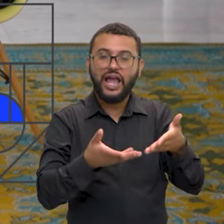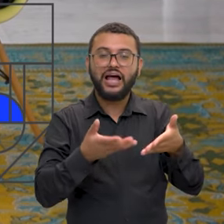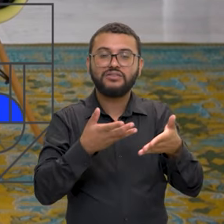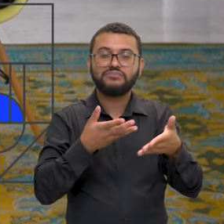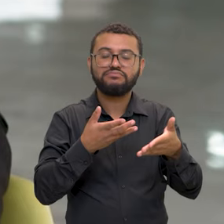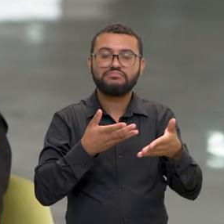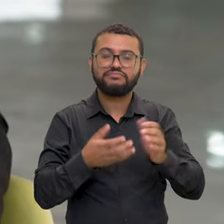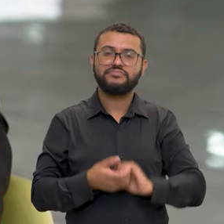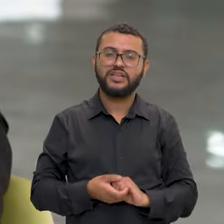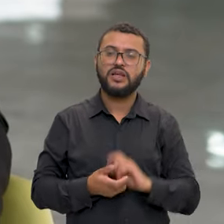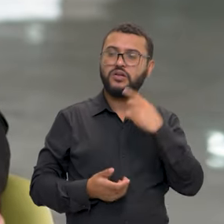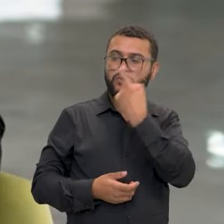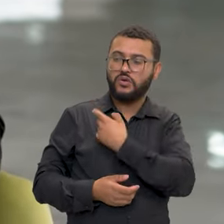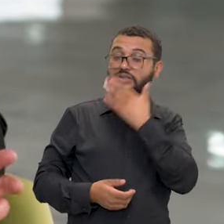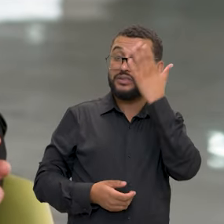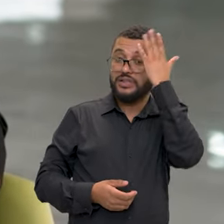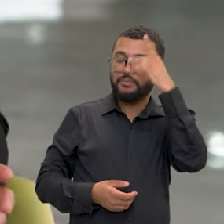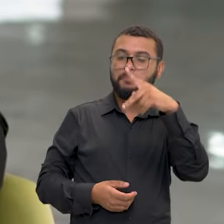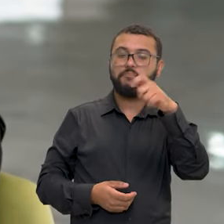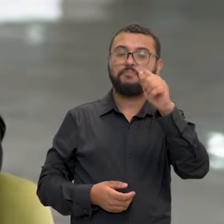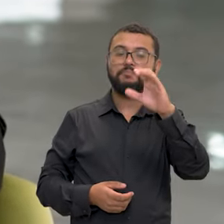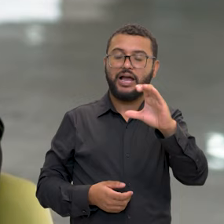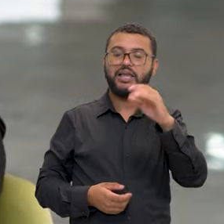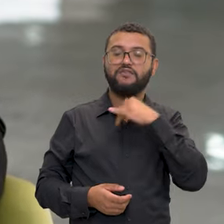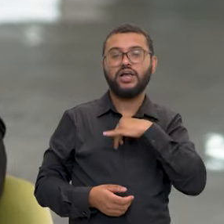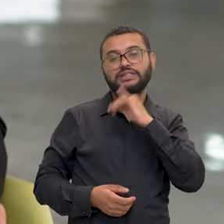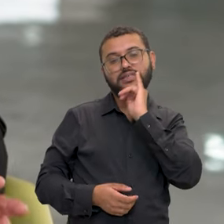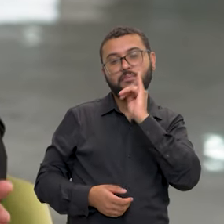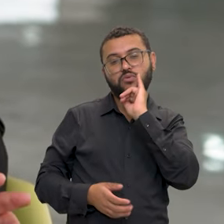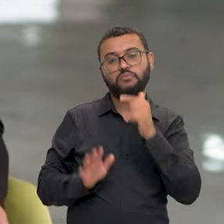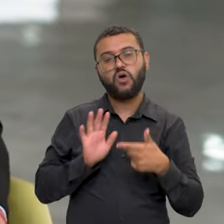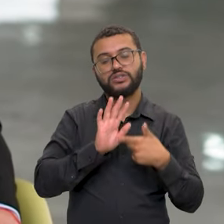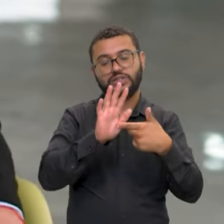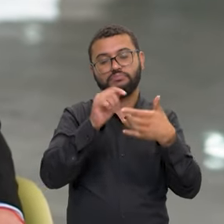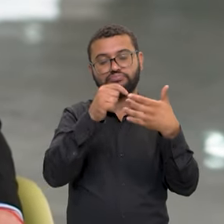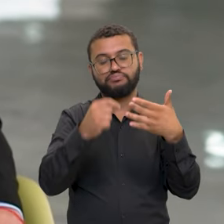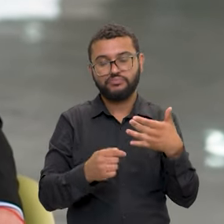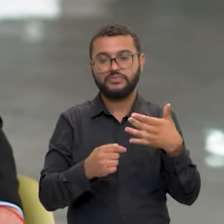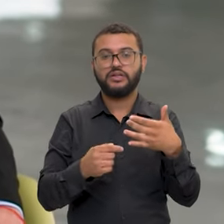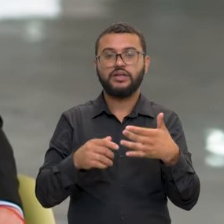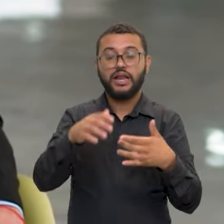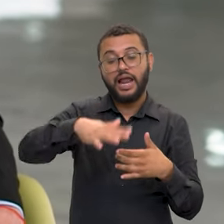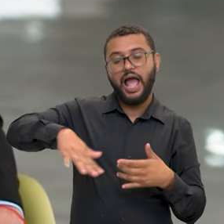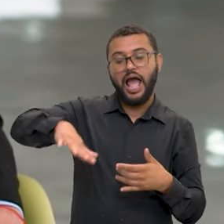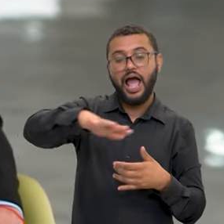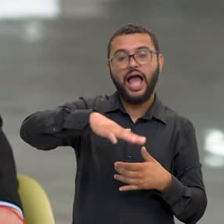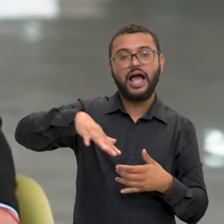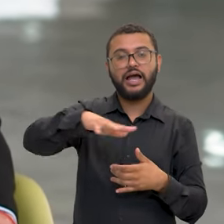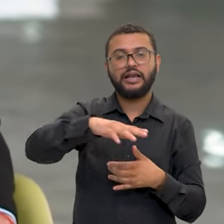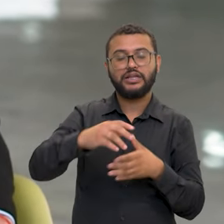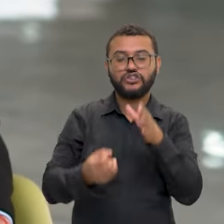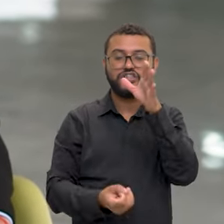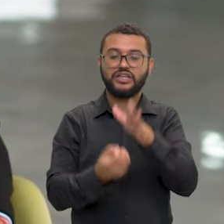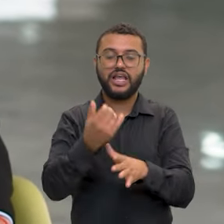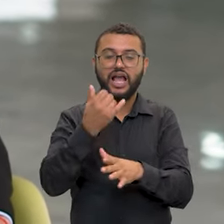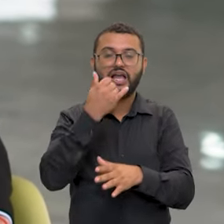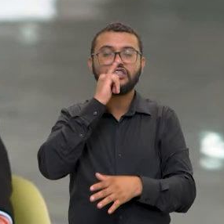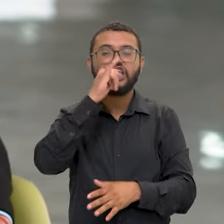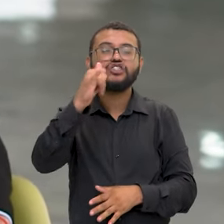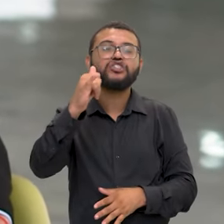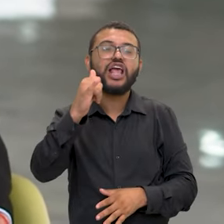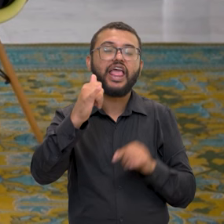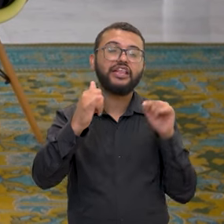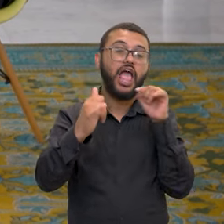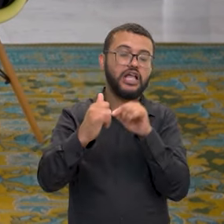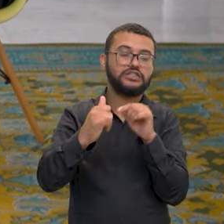a gente precisa... E o PAC está, eu vou dar alguns exemplos, por exemplo, na área de geração de energia